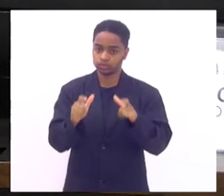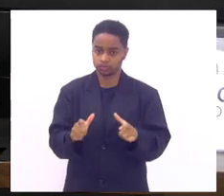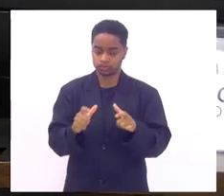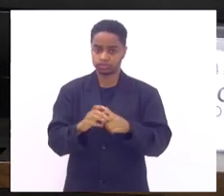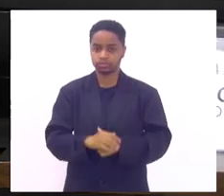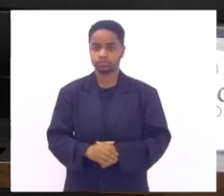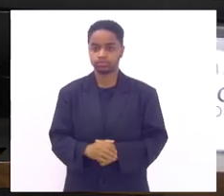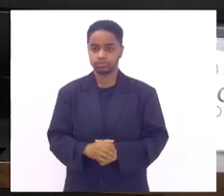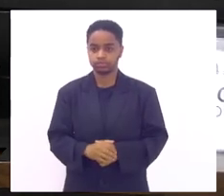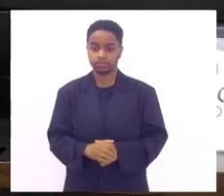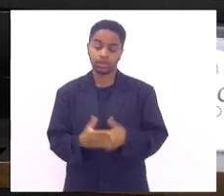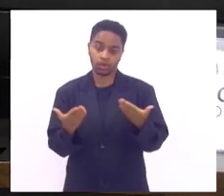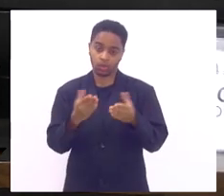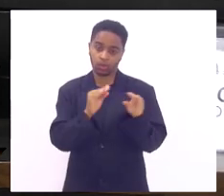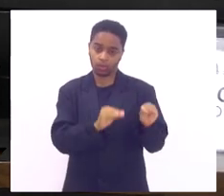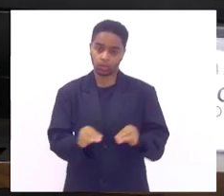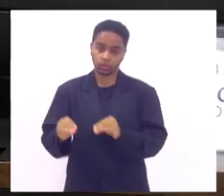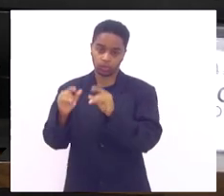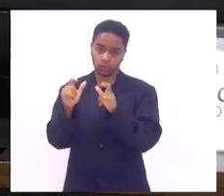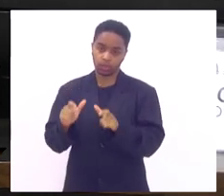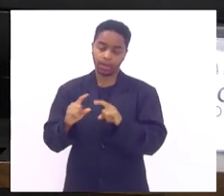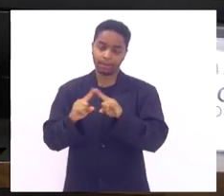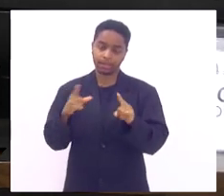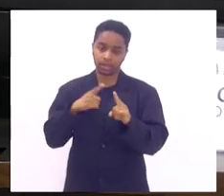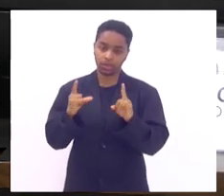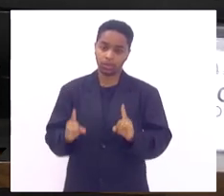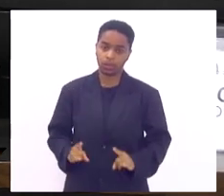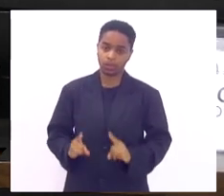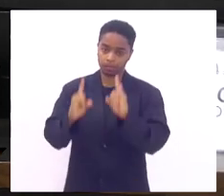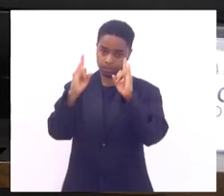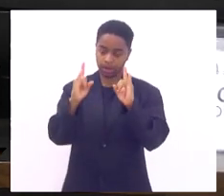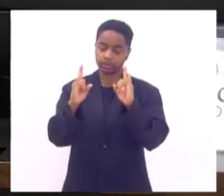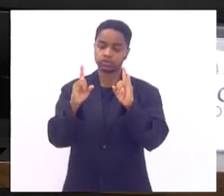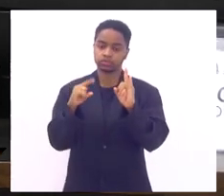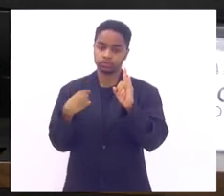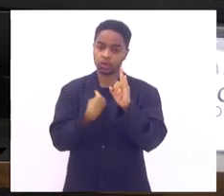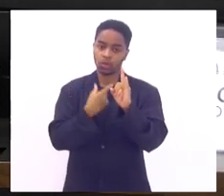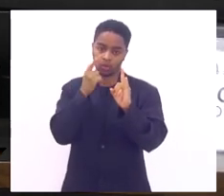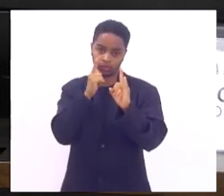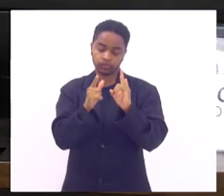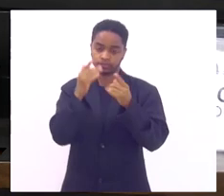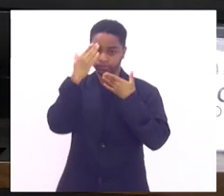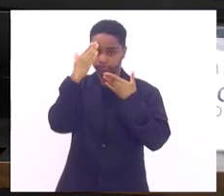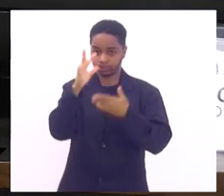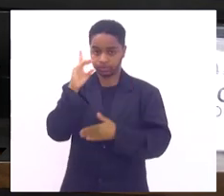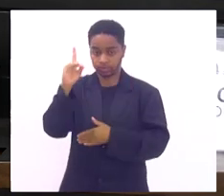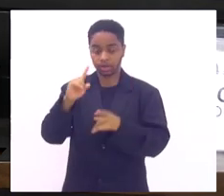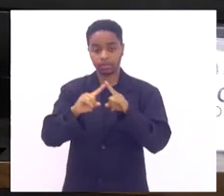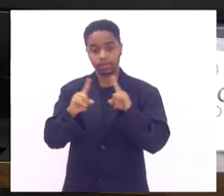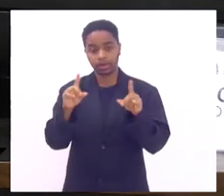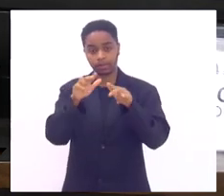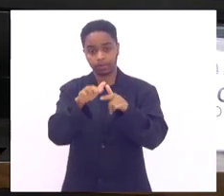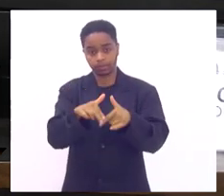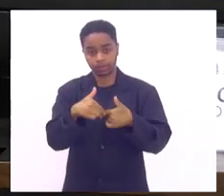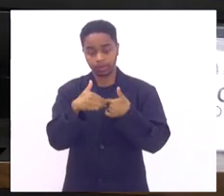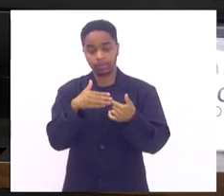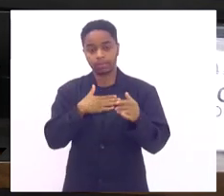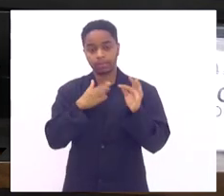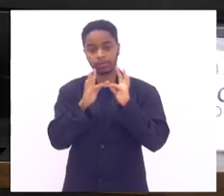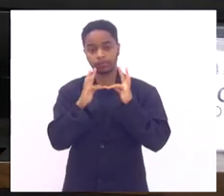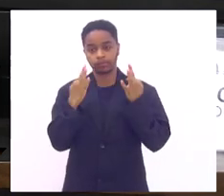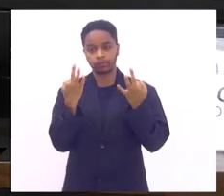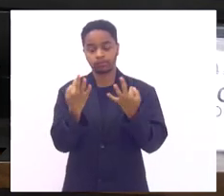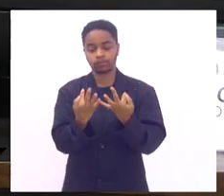Já não está mais na garagem, né? Já tomou conta do prédio todo, graças a Deus. E por conta disso, pelo fato da minha família ter